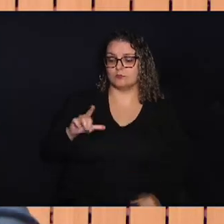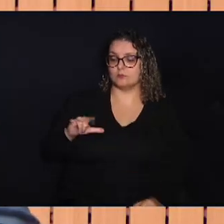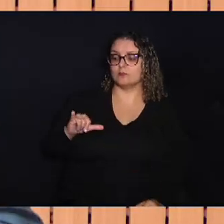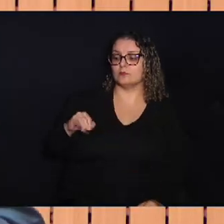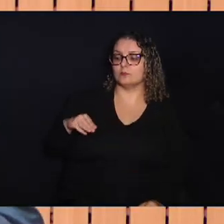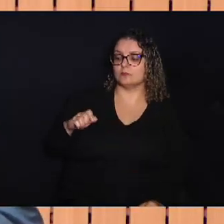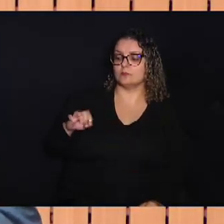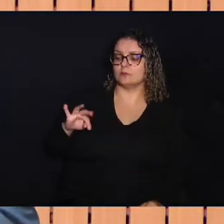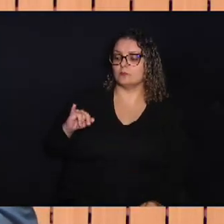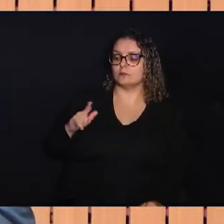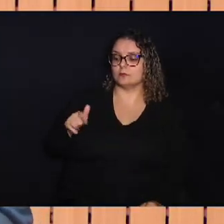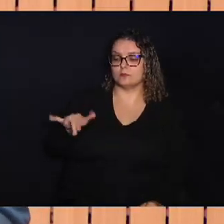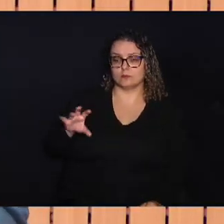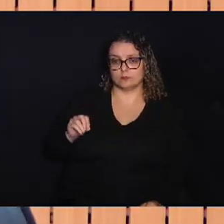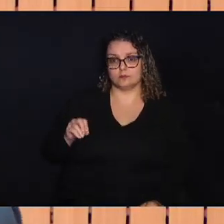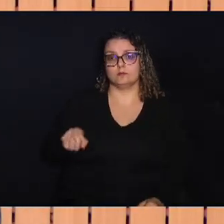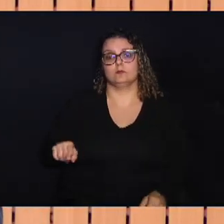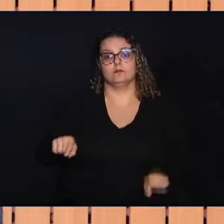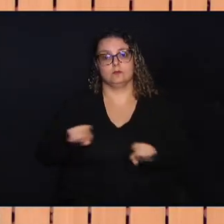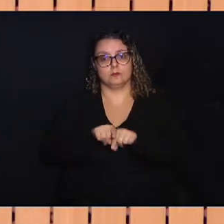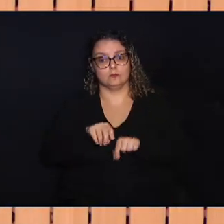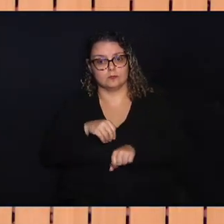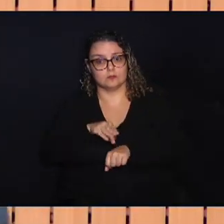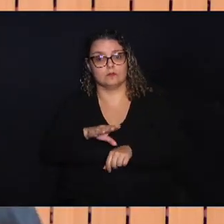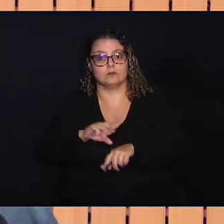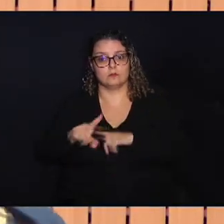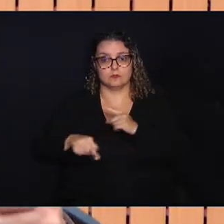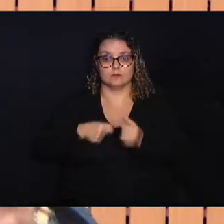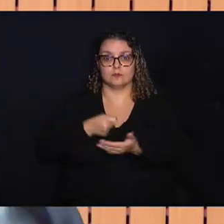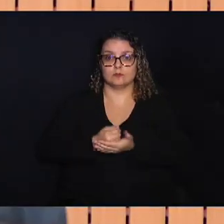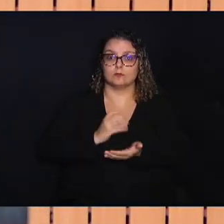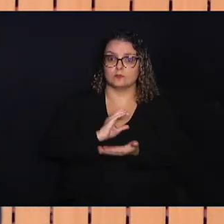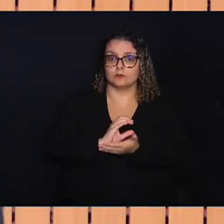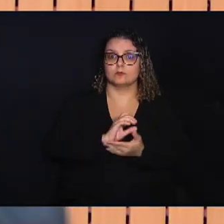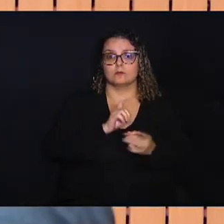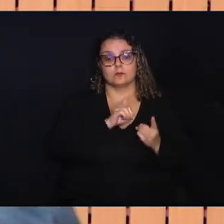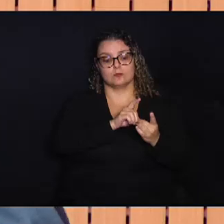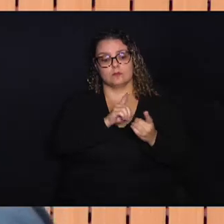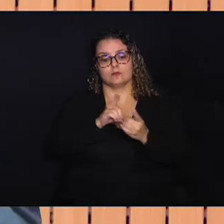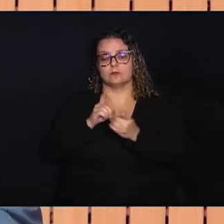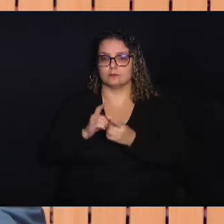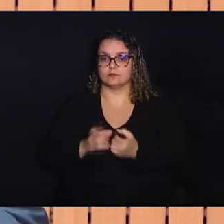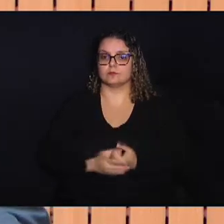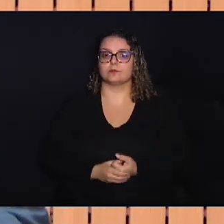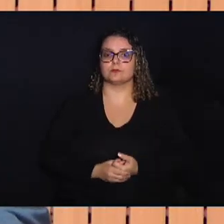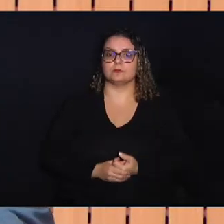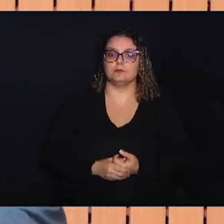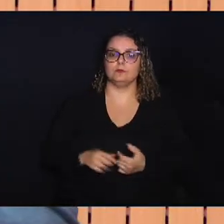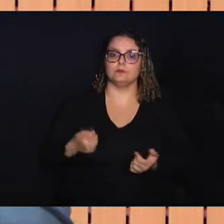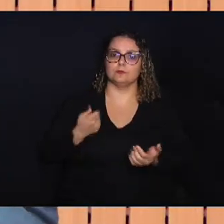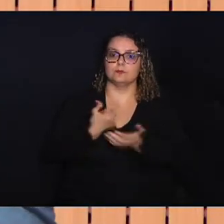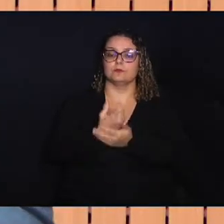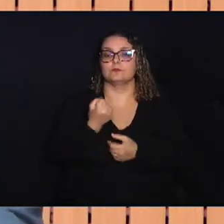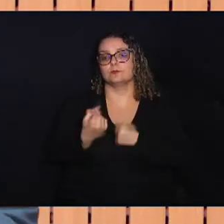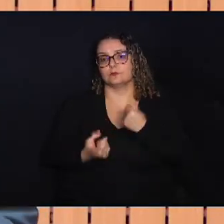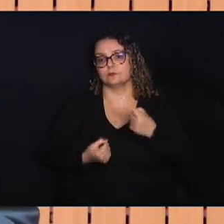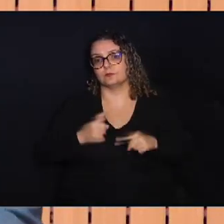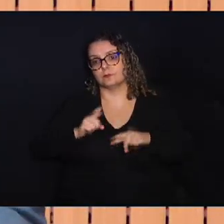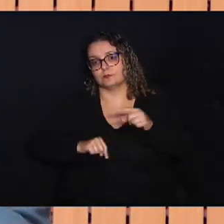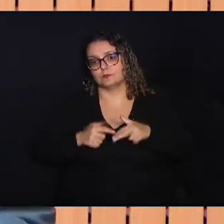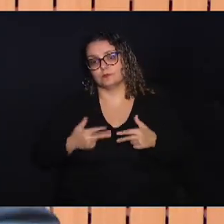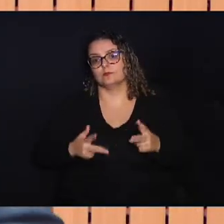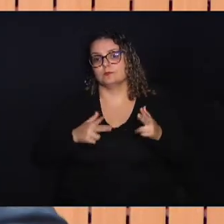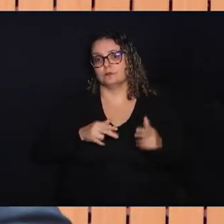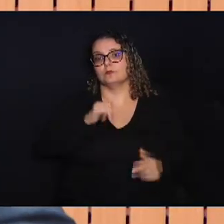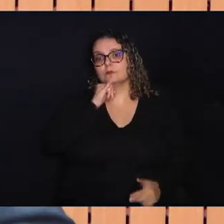climatizado. E também nós enviamos emendas lá para contemplar a aquisição de alguns equipamentos lá, como que,